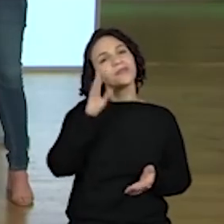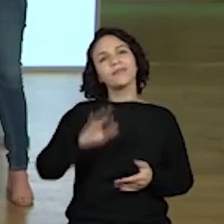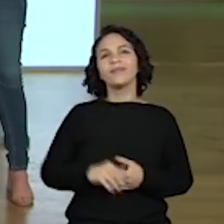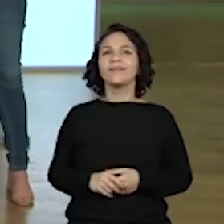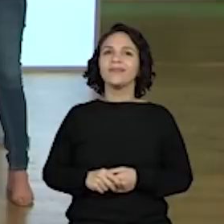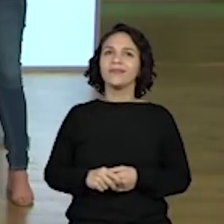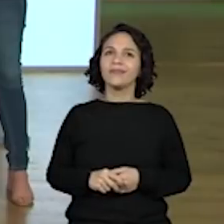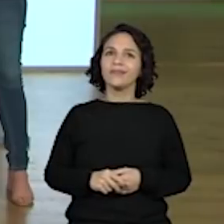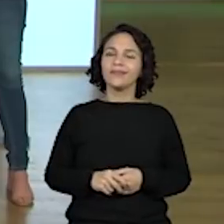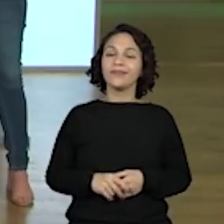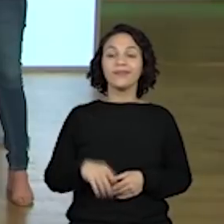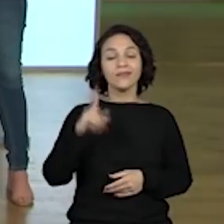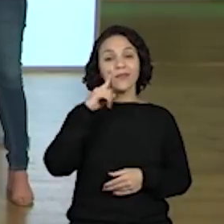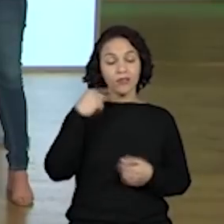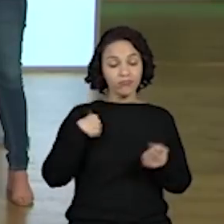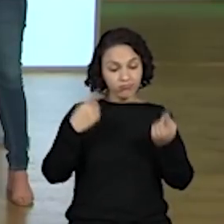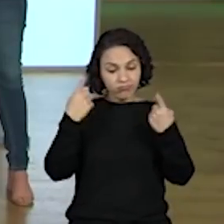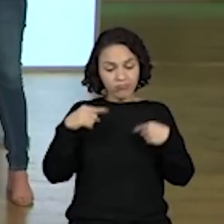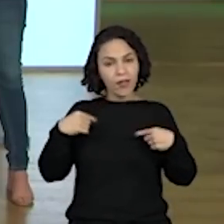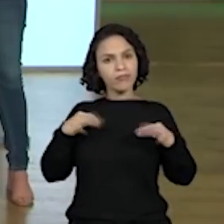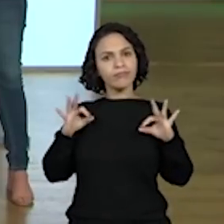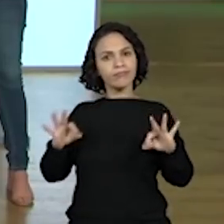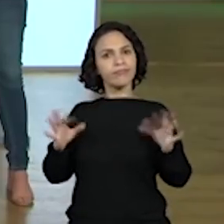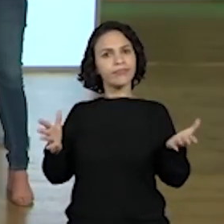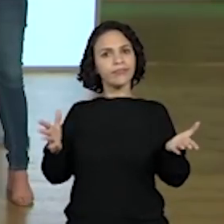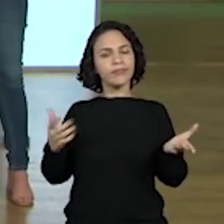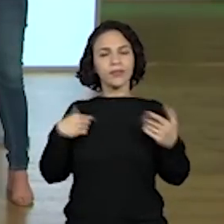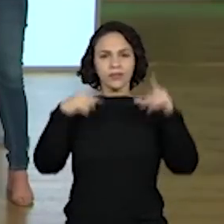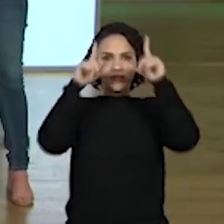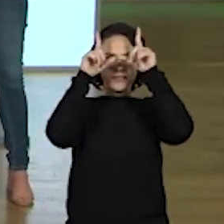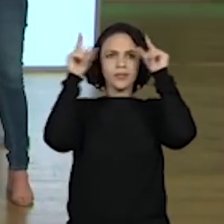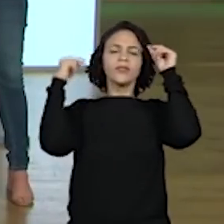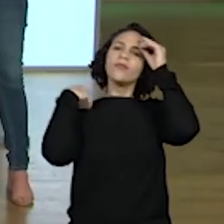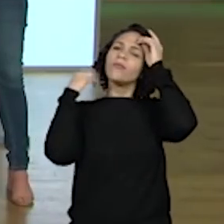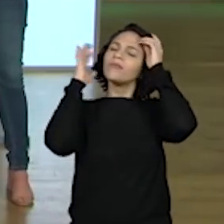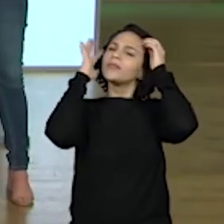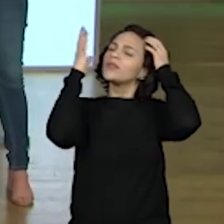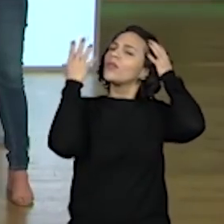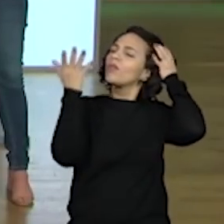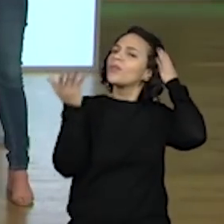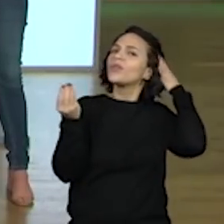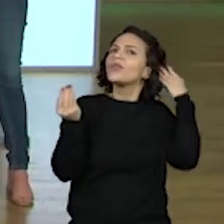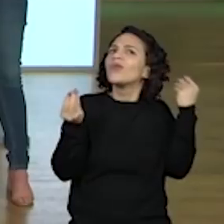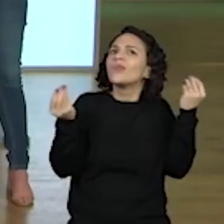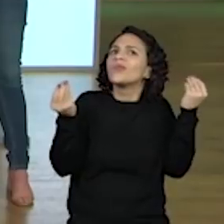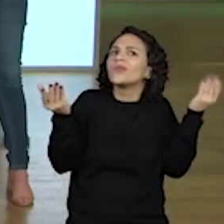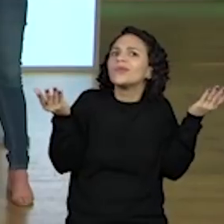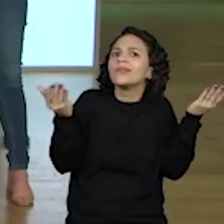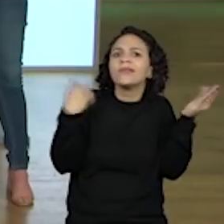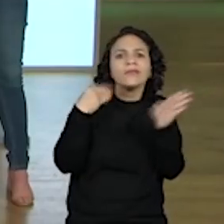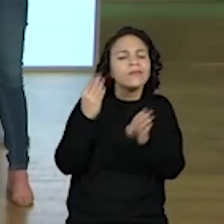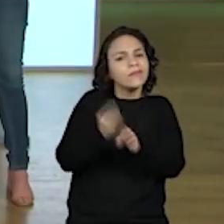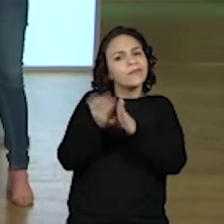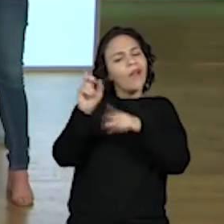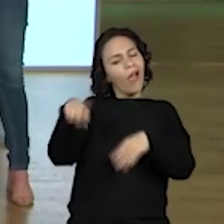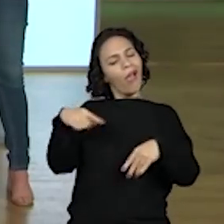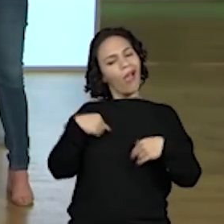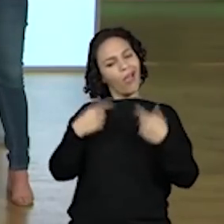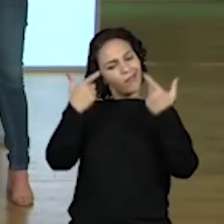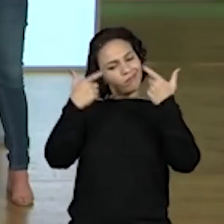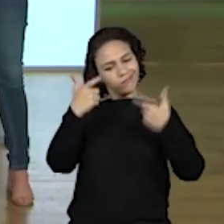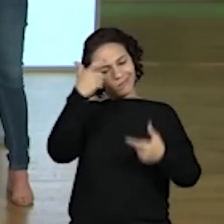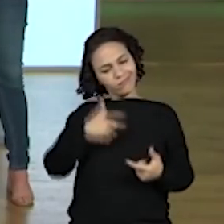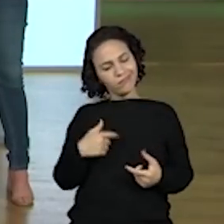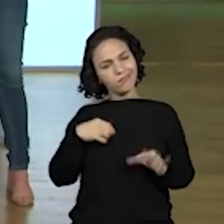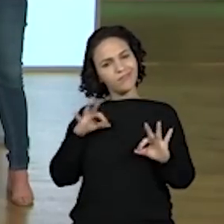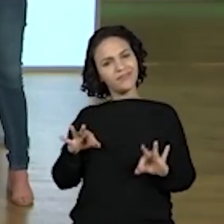Ela acabou de descobrir que ela é uma princesa, gente. Vocês pensam nisso assim? Eu fico pensando, puxa, ela descobriu que é uma princesa.